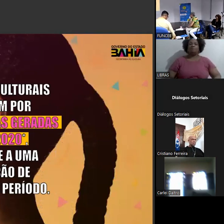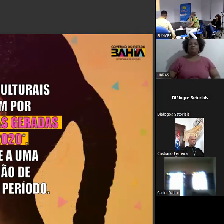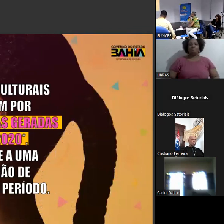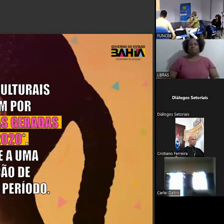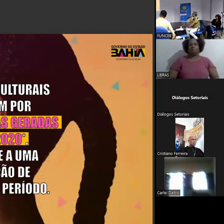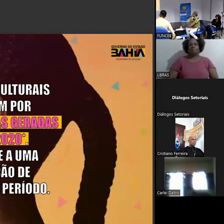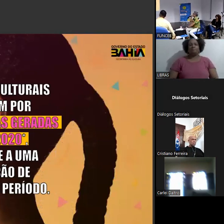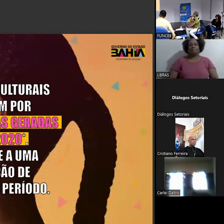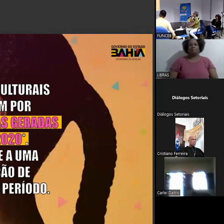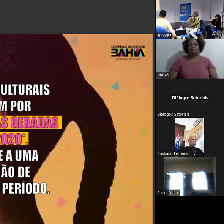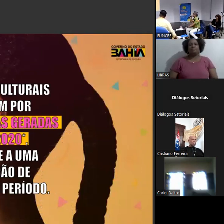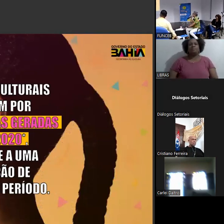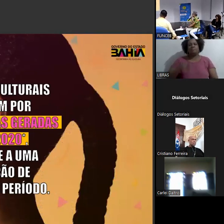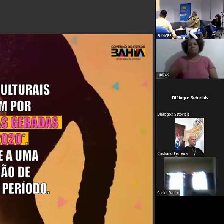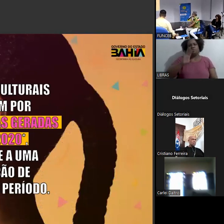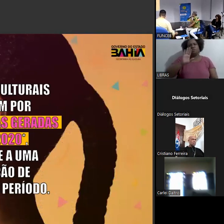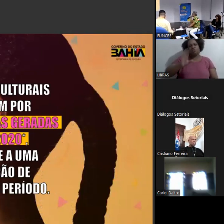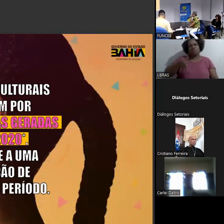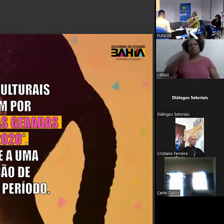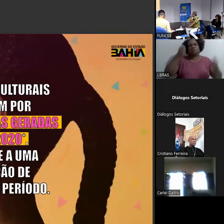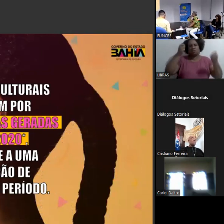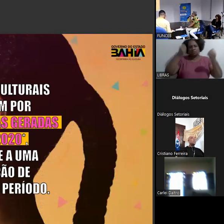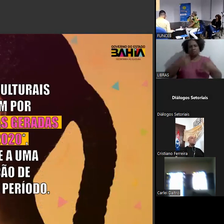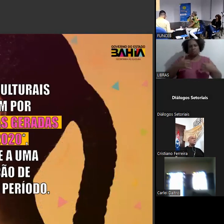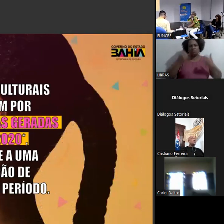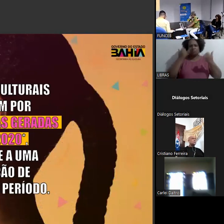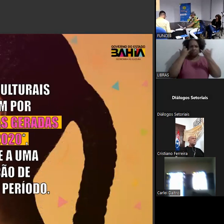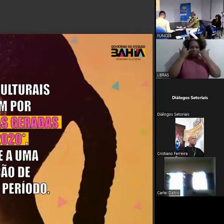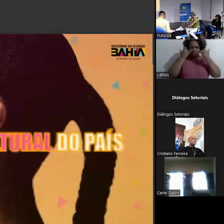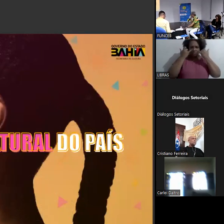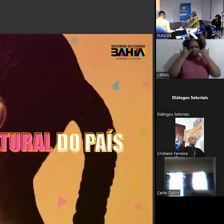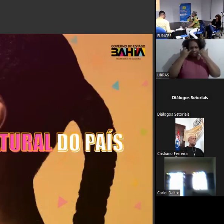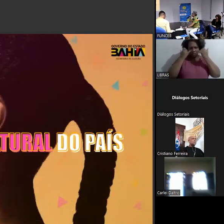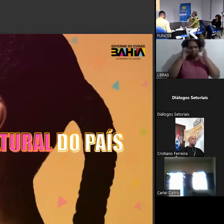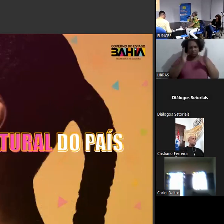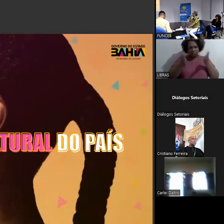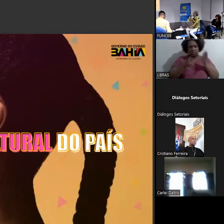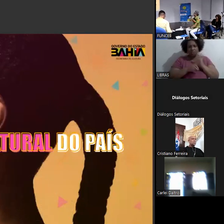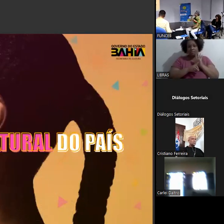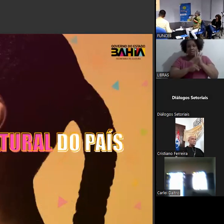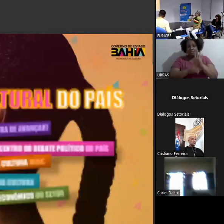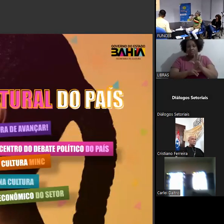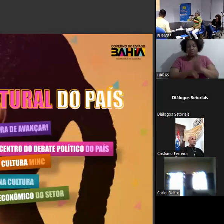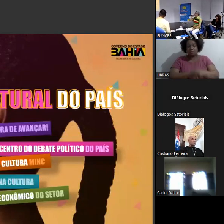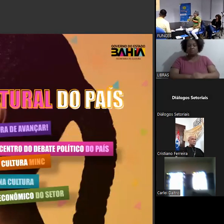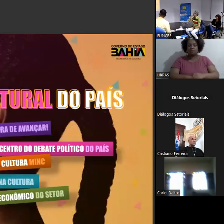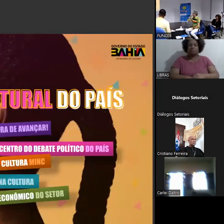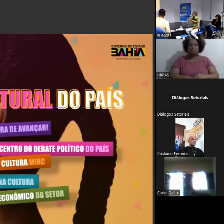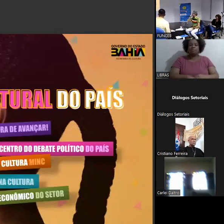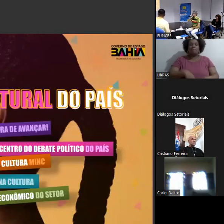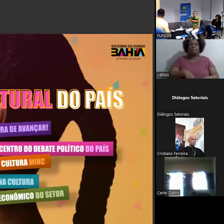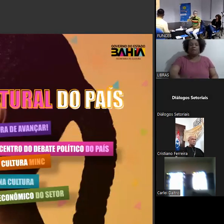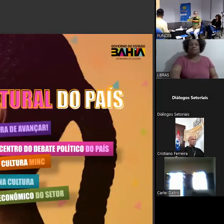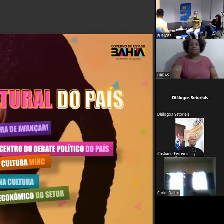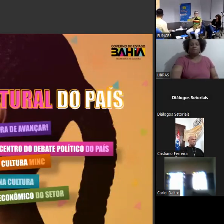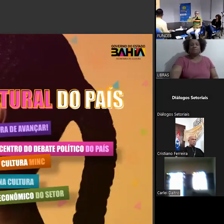Aqui é o dado que eu já falei, sobre 3,11% do PIB, que é o que nós representamos. E aí a gente vem para o cenário mais político, né?